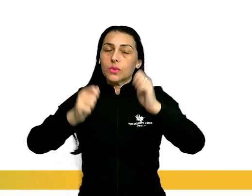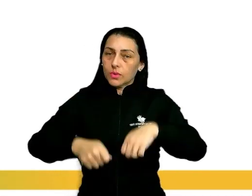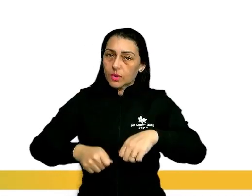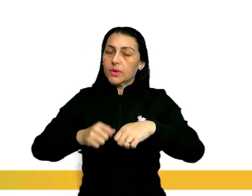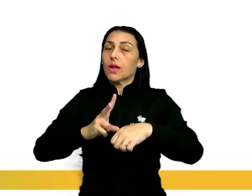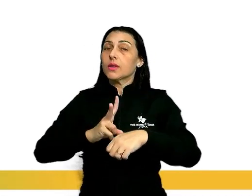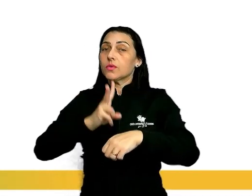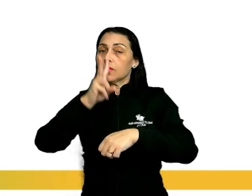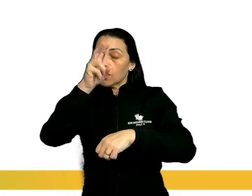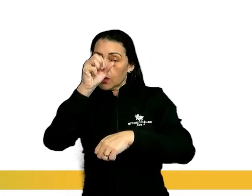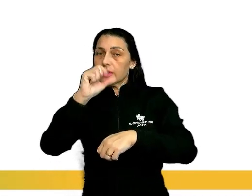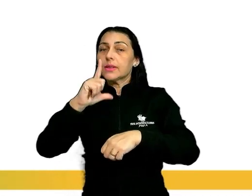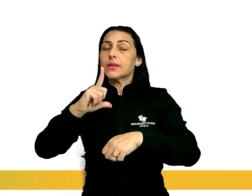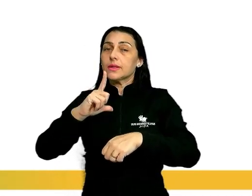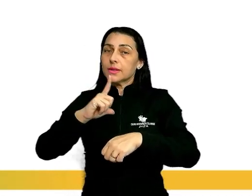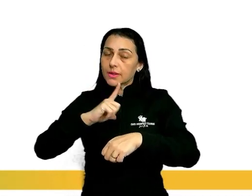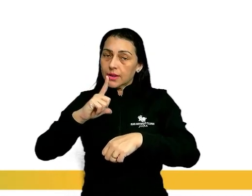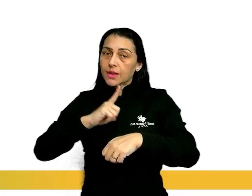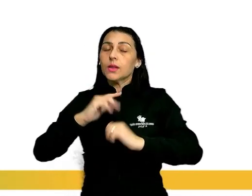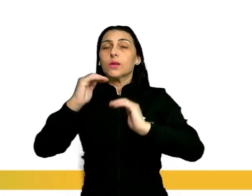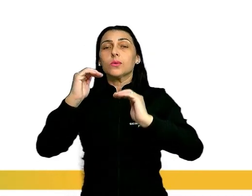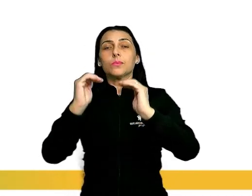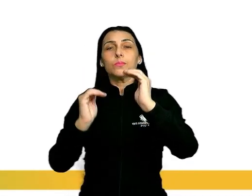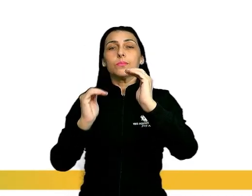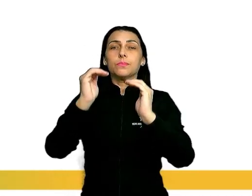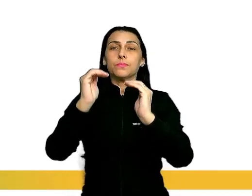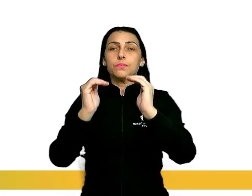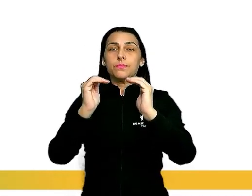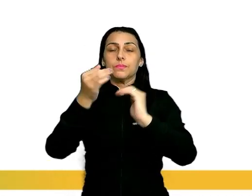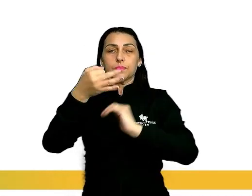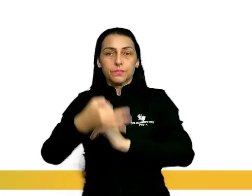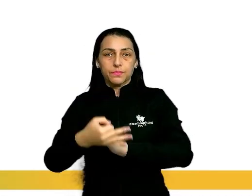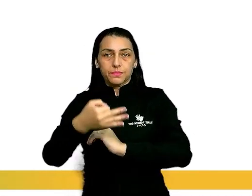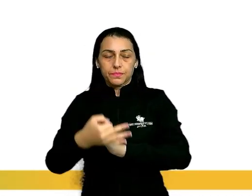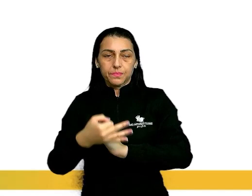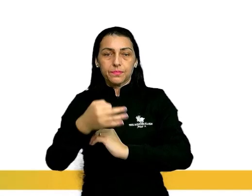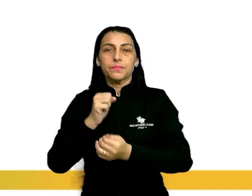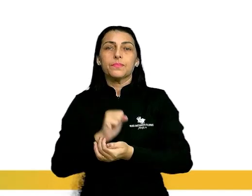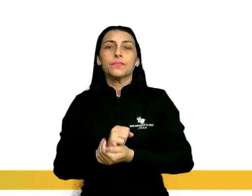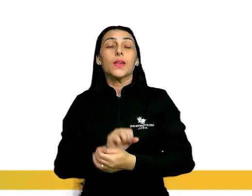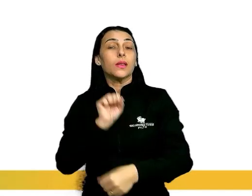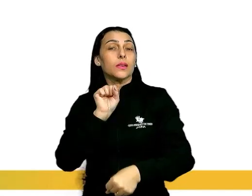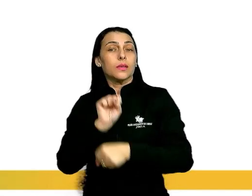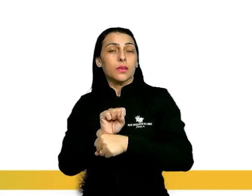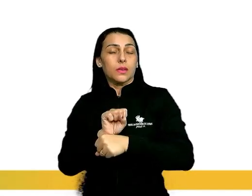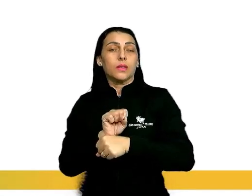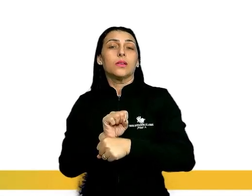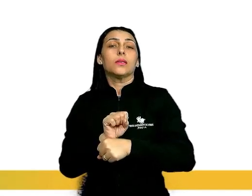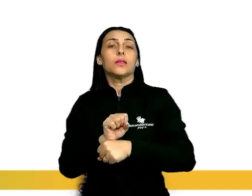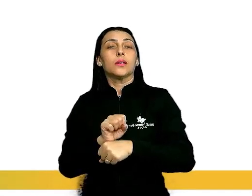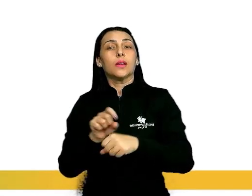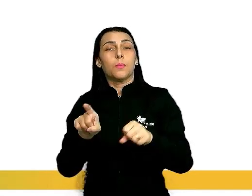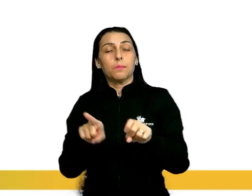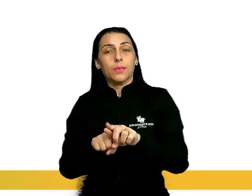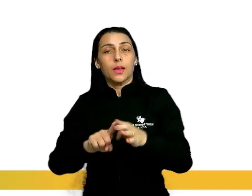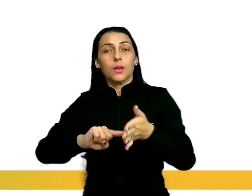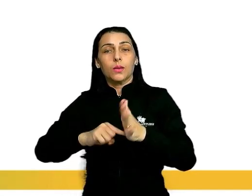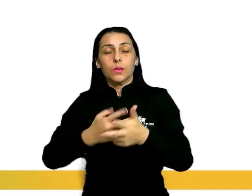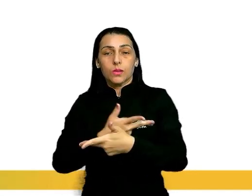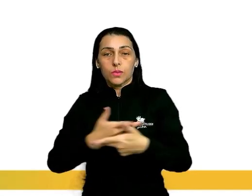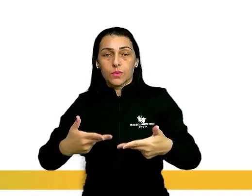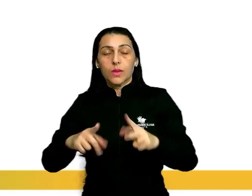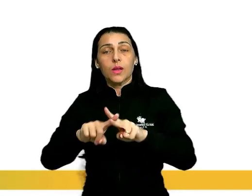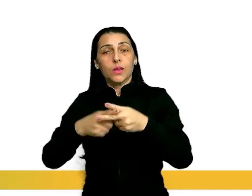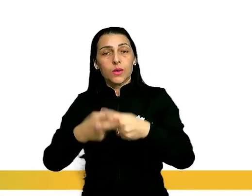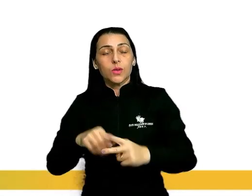quais as forças atuantes sobre um corpo se equilíbrio correto então a estática vai ser a parte da mecânica que vai